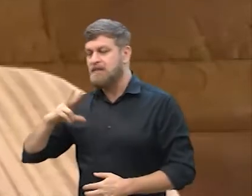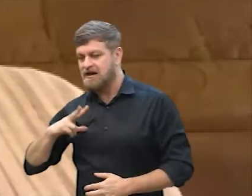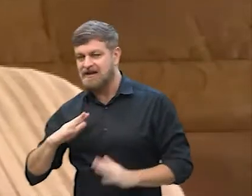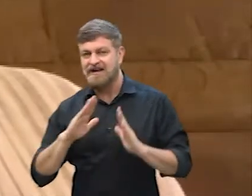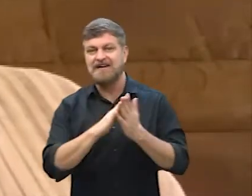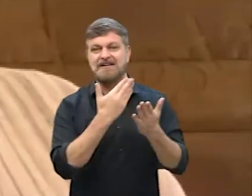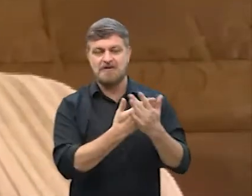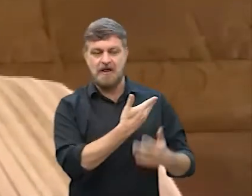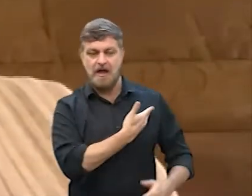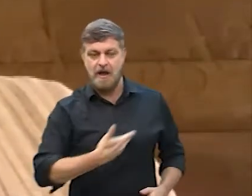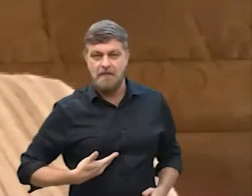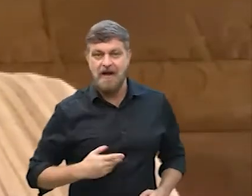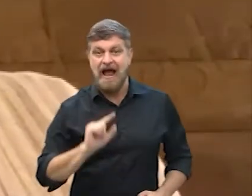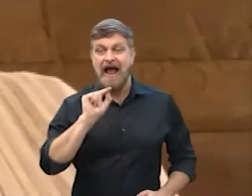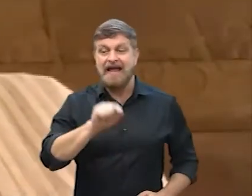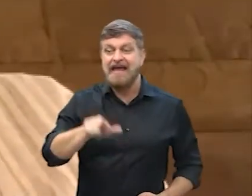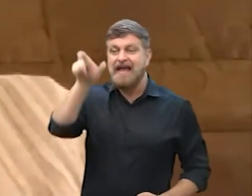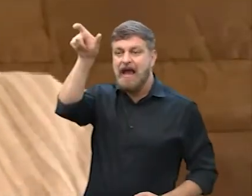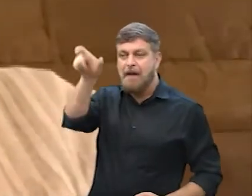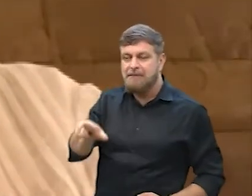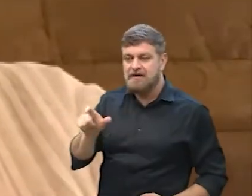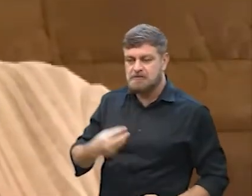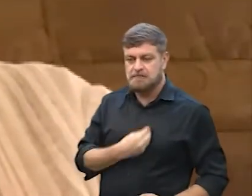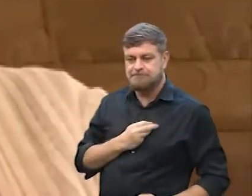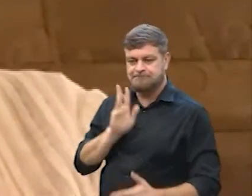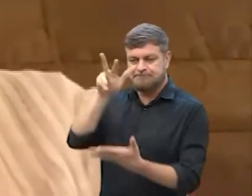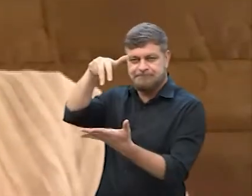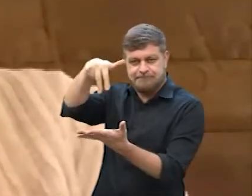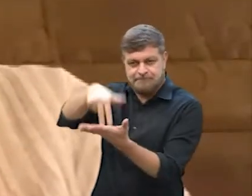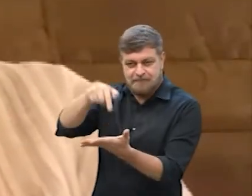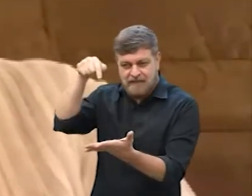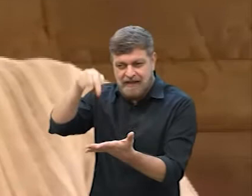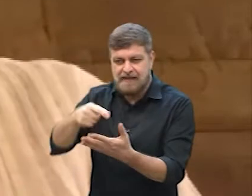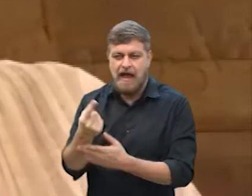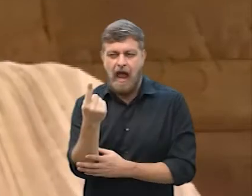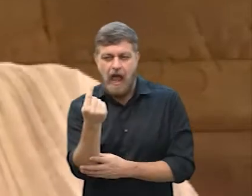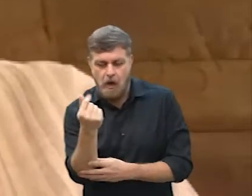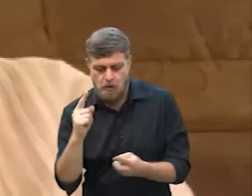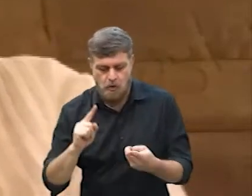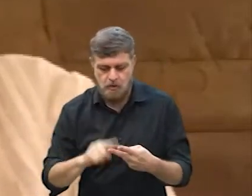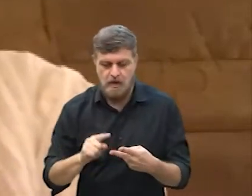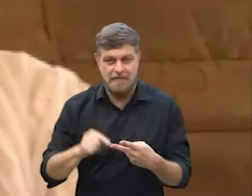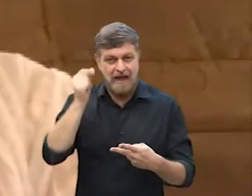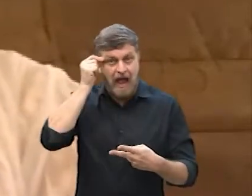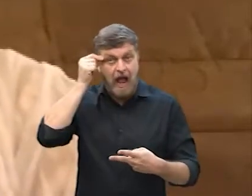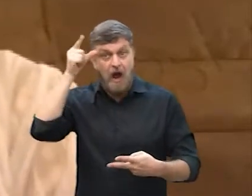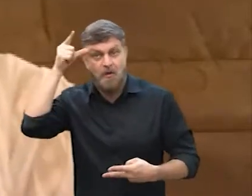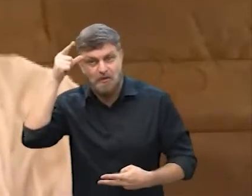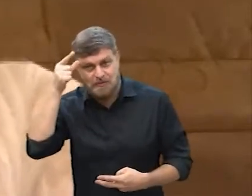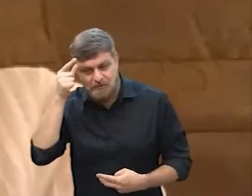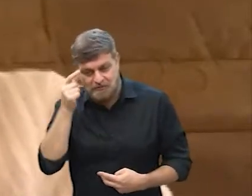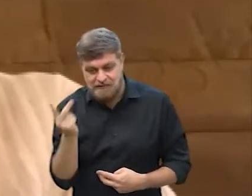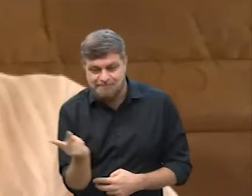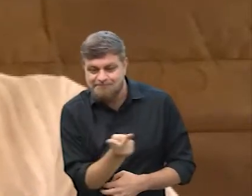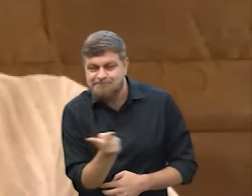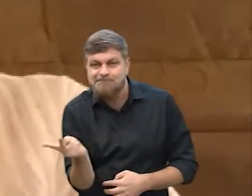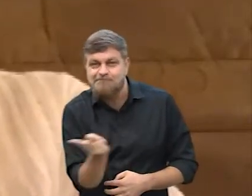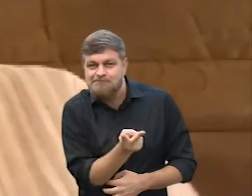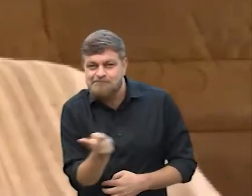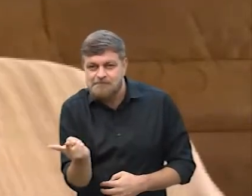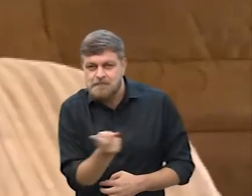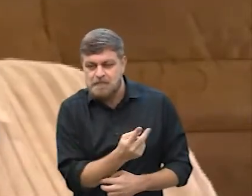Qual é o capital social, cultural, econômico de cada um desses